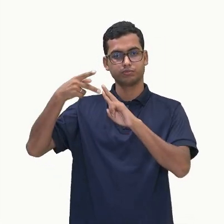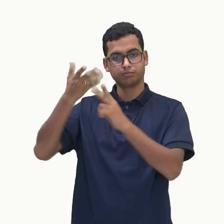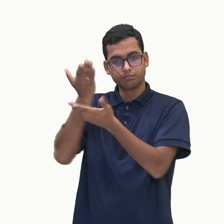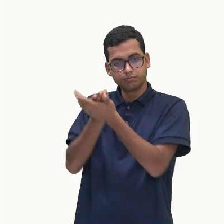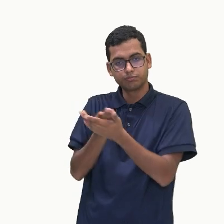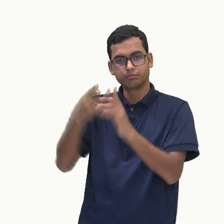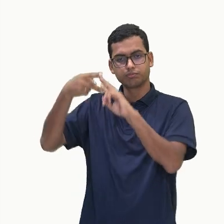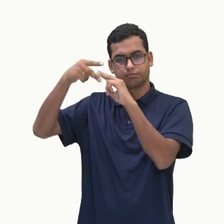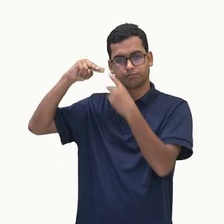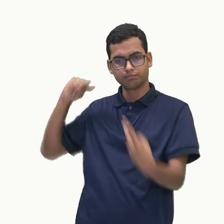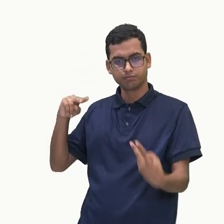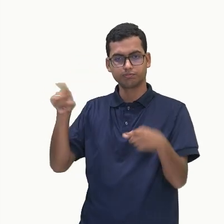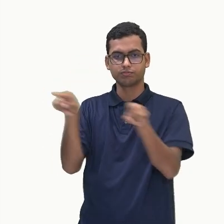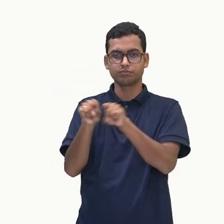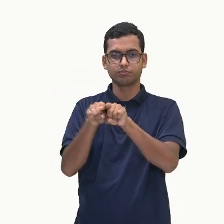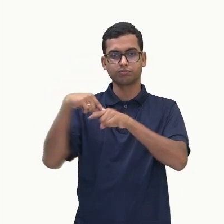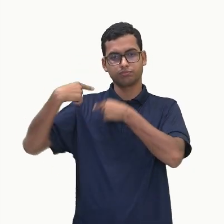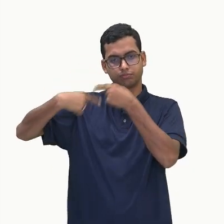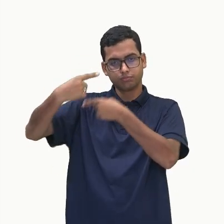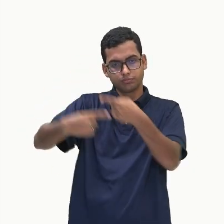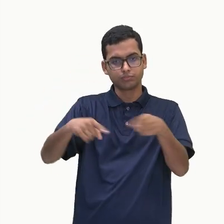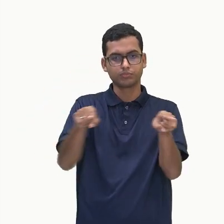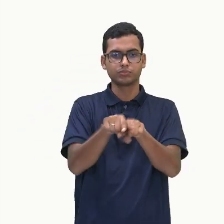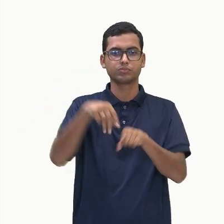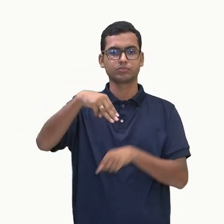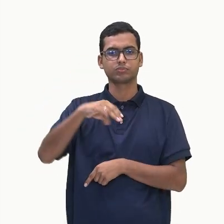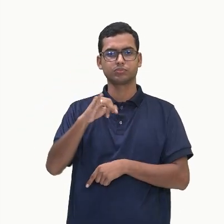da hereditariedade. Tem a